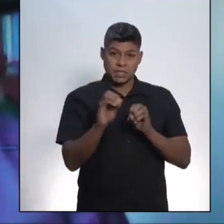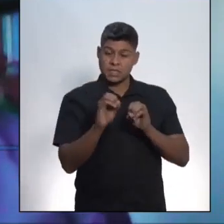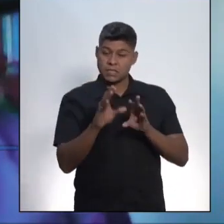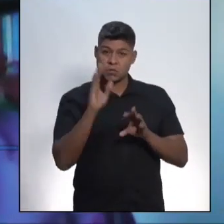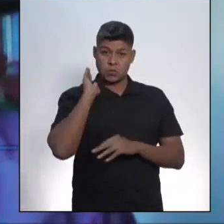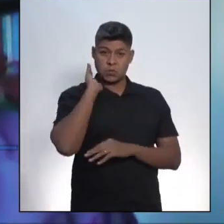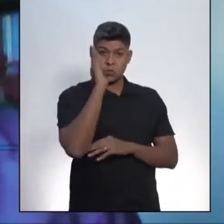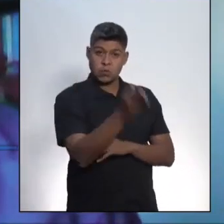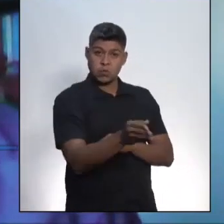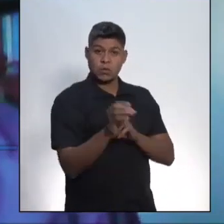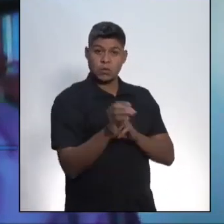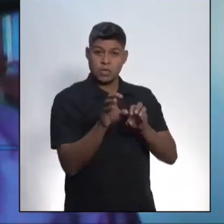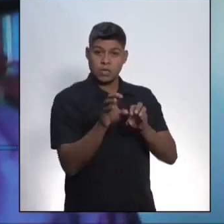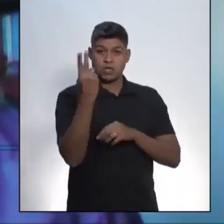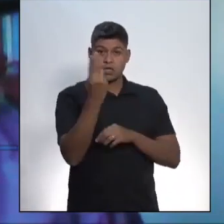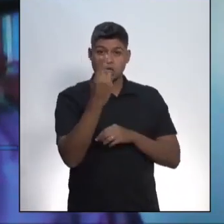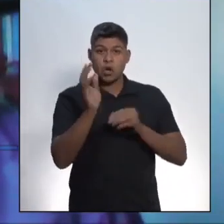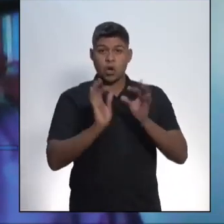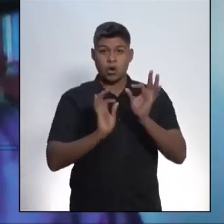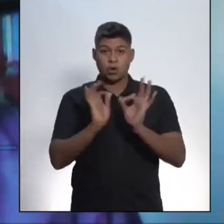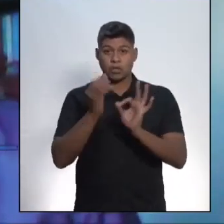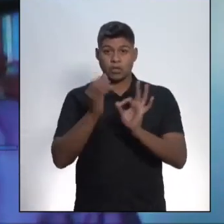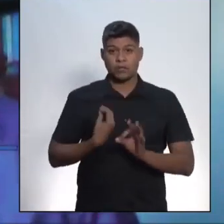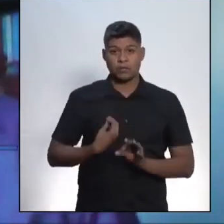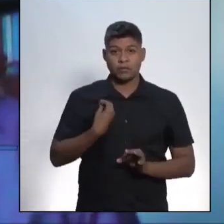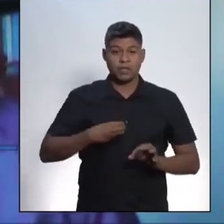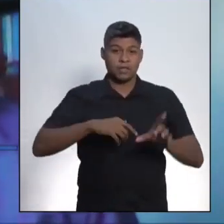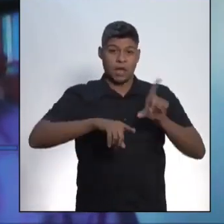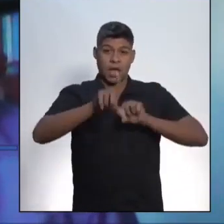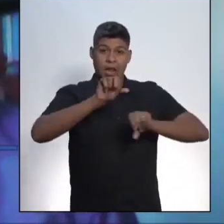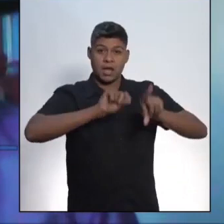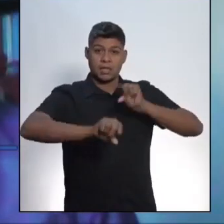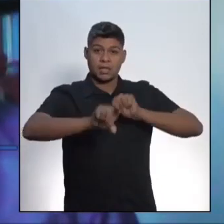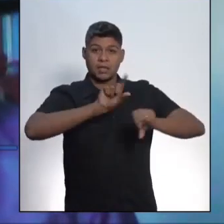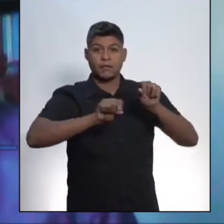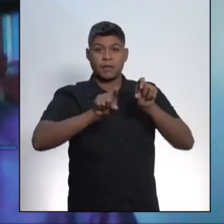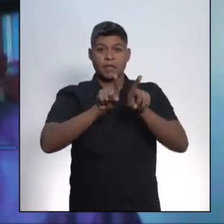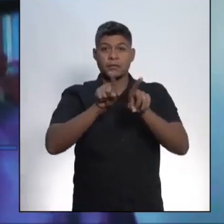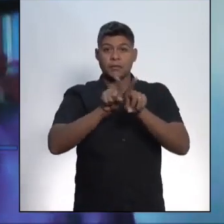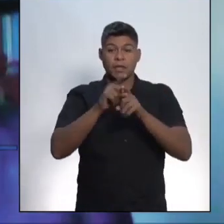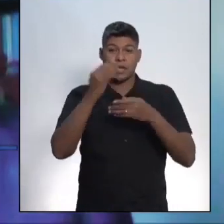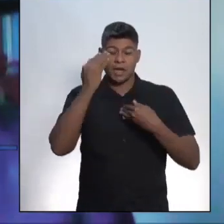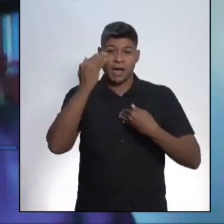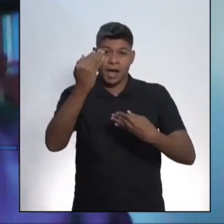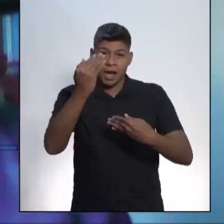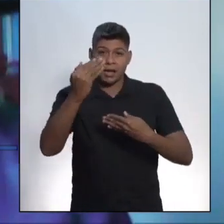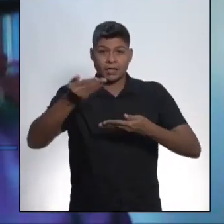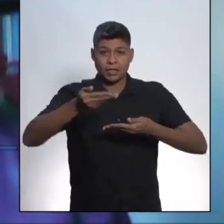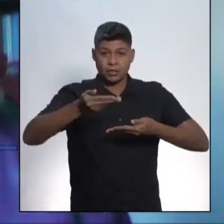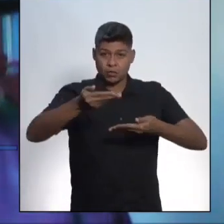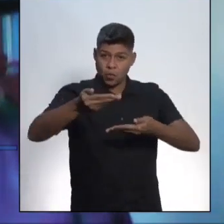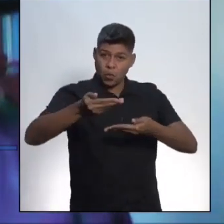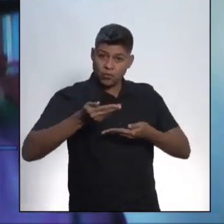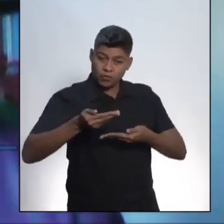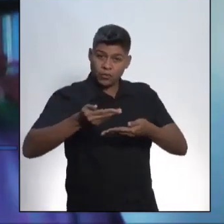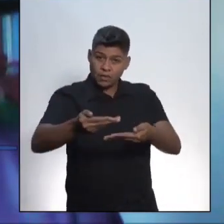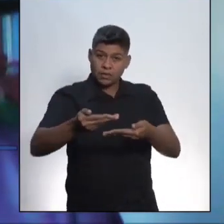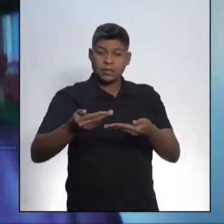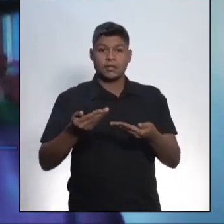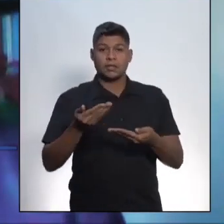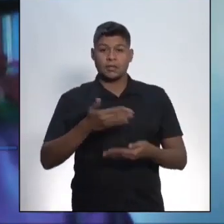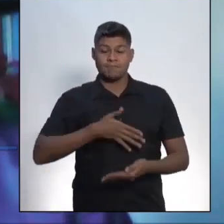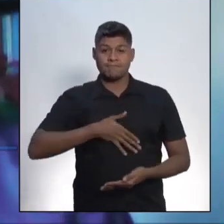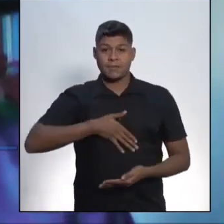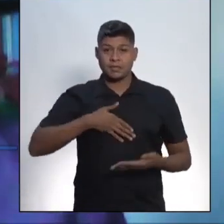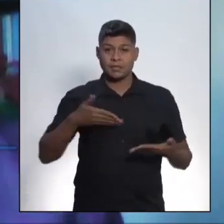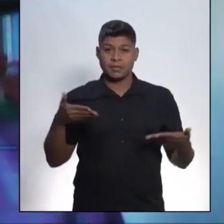integral, lecionando História, Projeto de Vida, as eletivas, e agradeço muito o convite e o prazer de estar debatendo esses